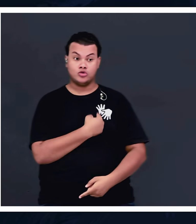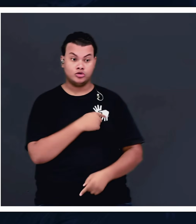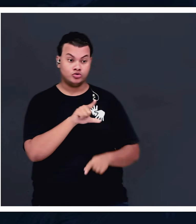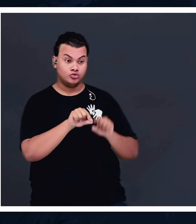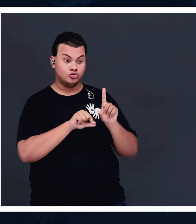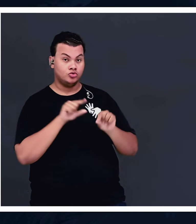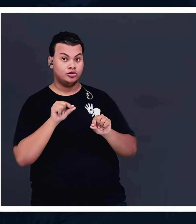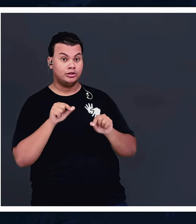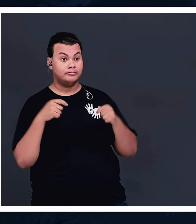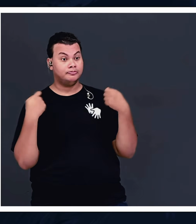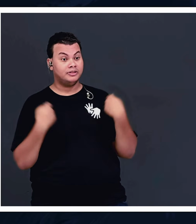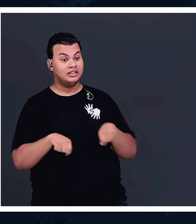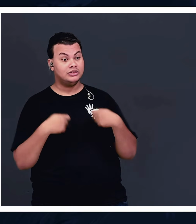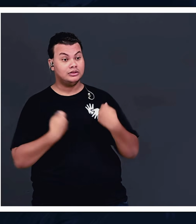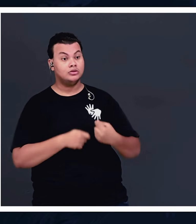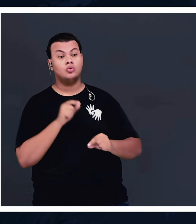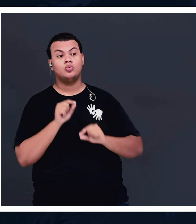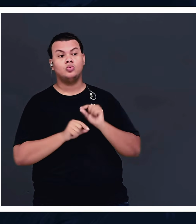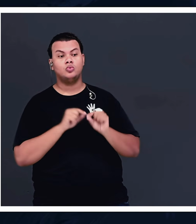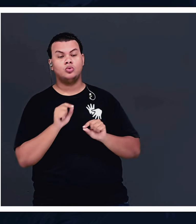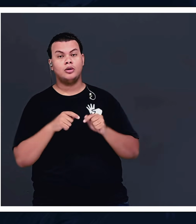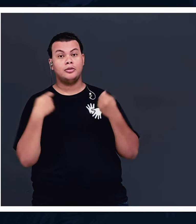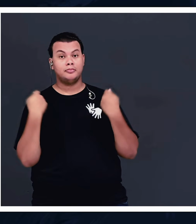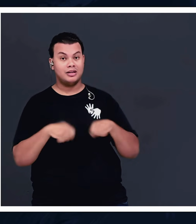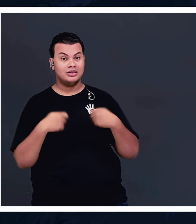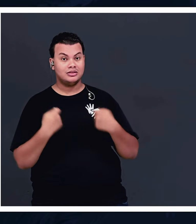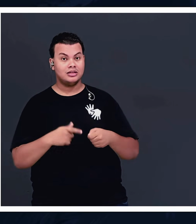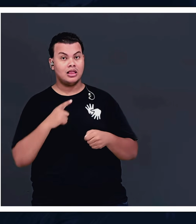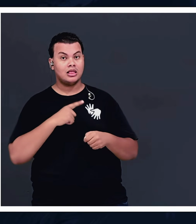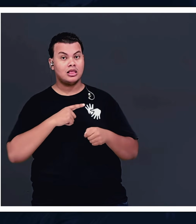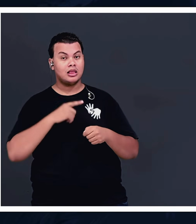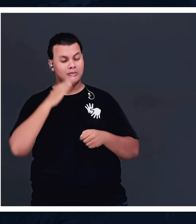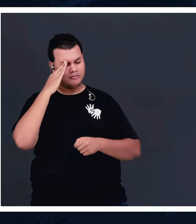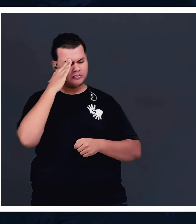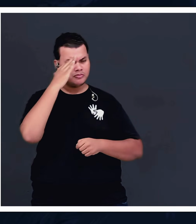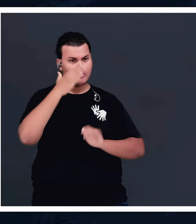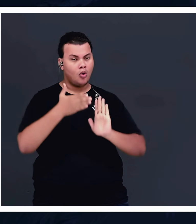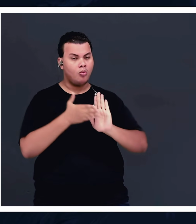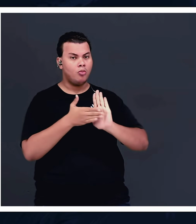elas precisam estar de acordo com o nosso propósito.